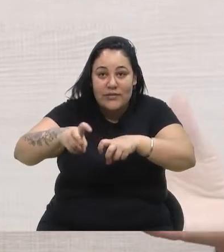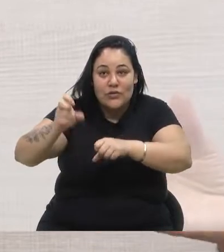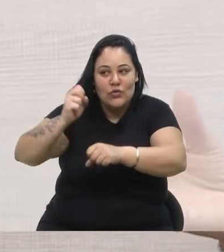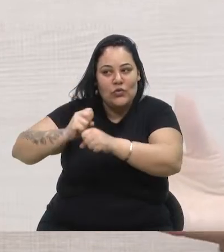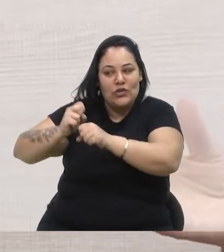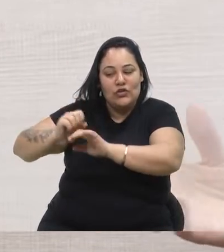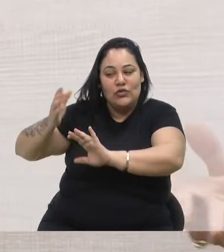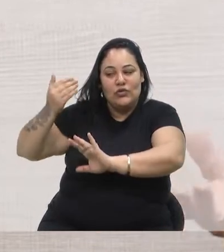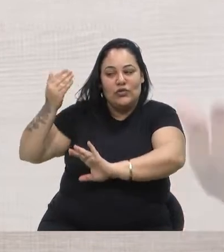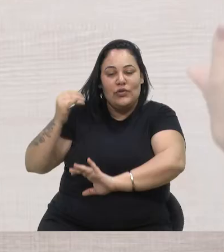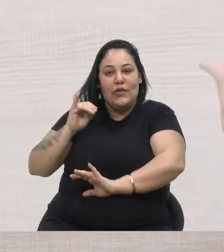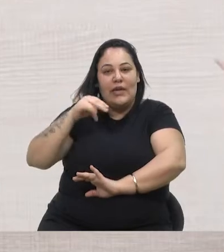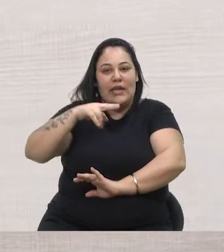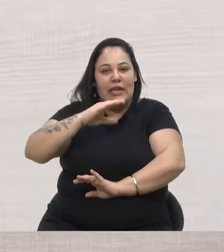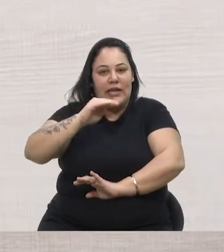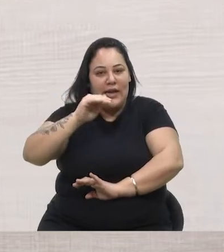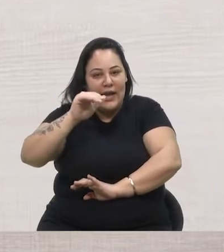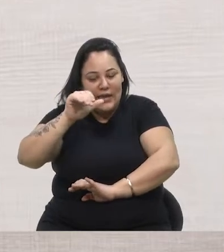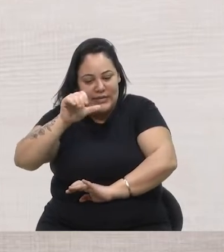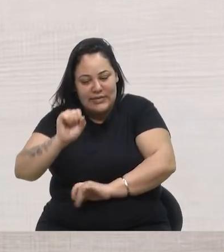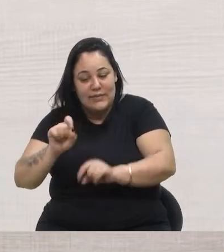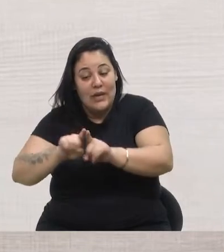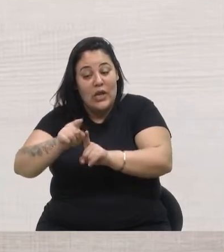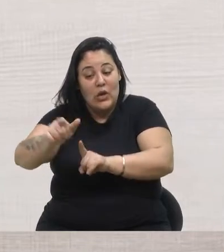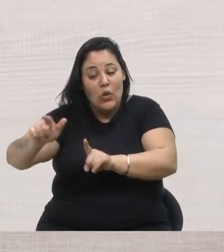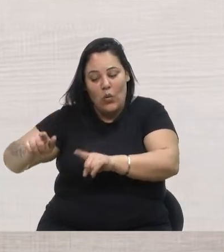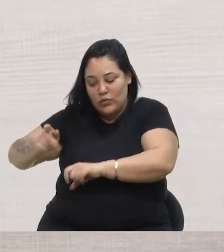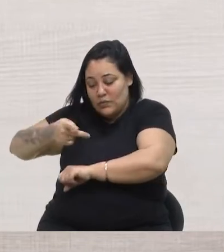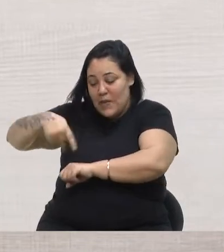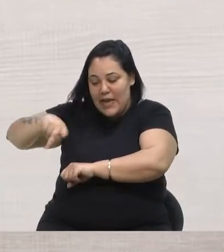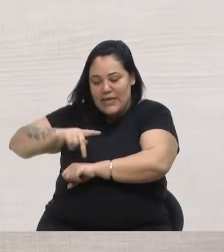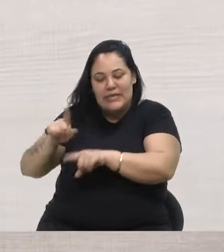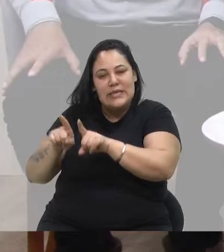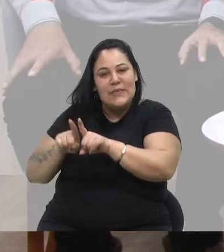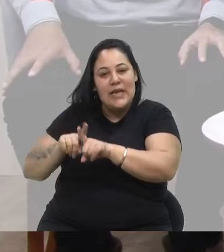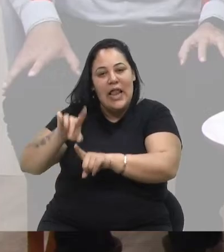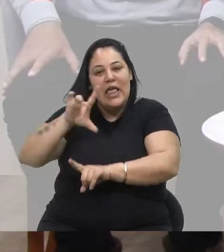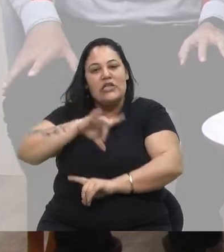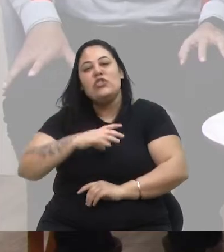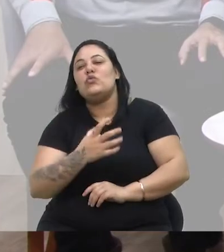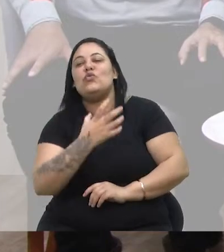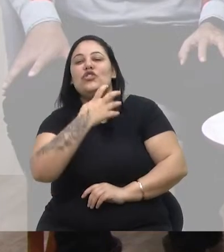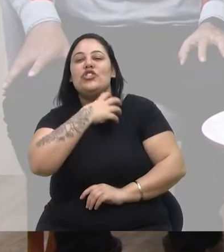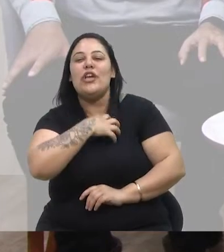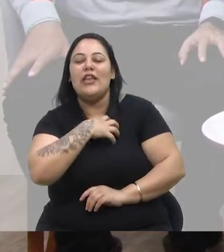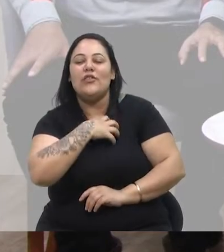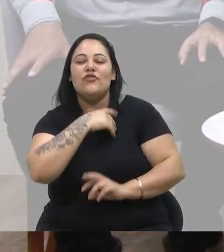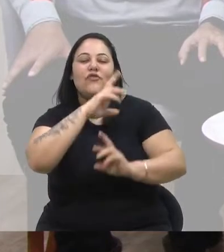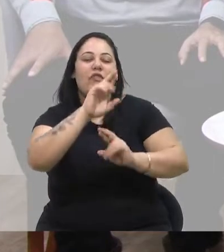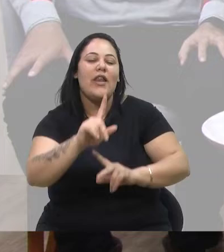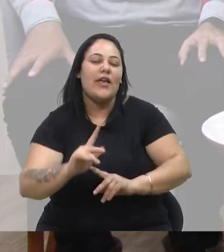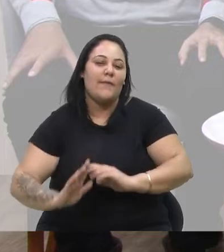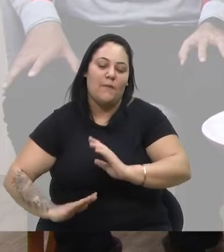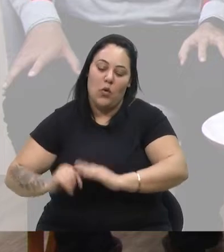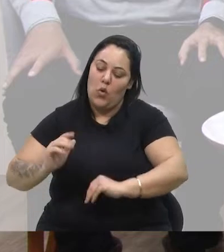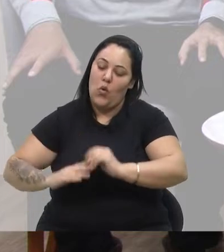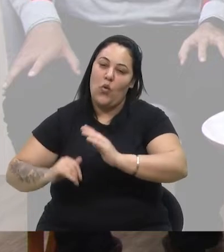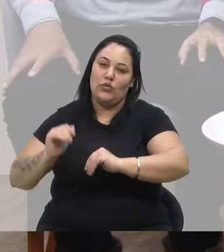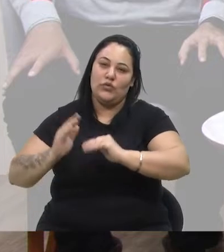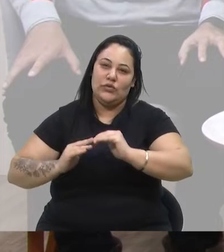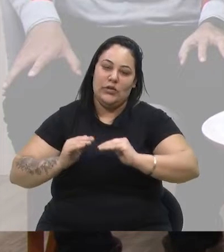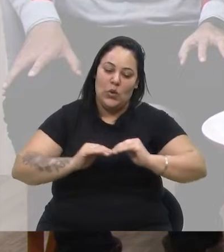ambientes de colheita dos antigos incas, aí a gente já está falando no Peru, na cordilheira, né? Na montanha, onde eles tinham uma maneira